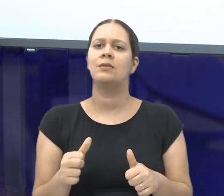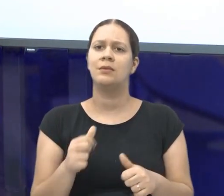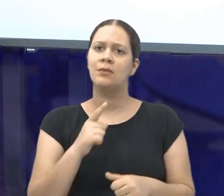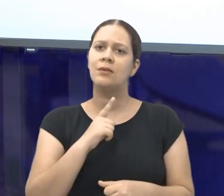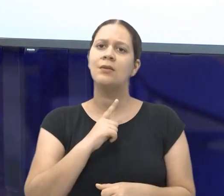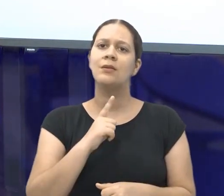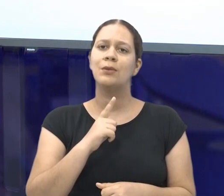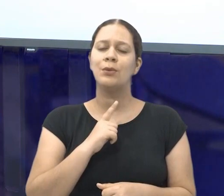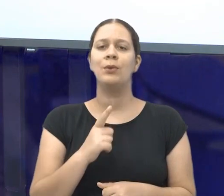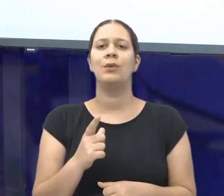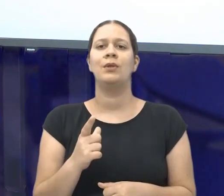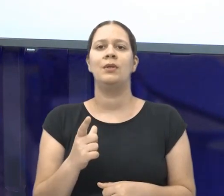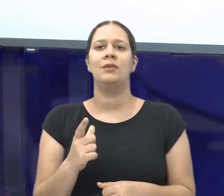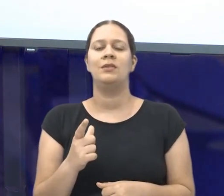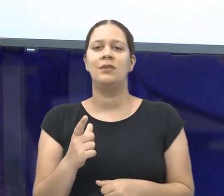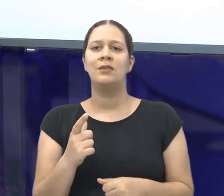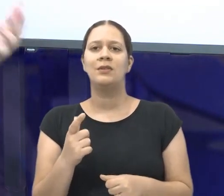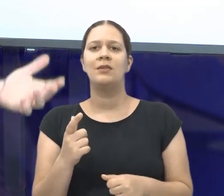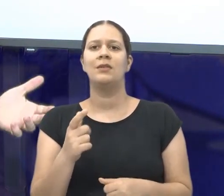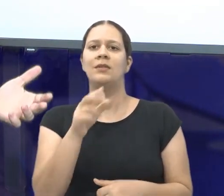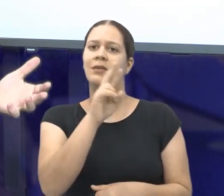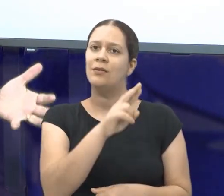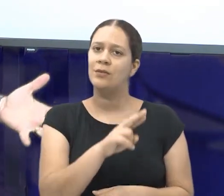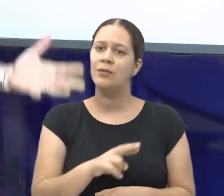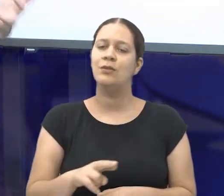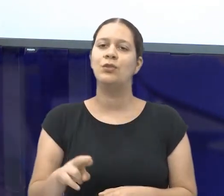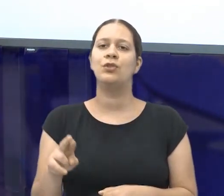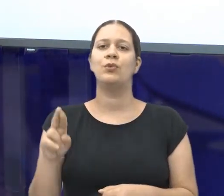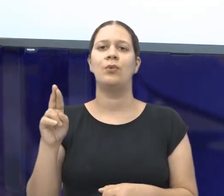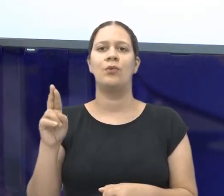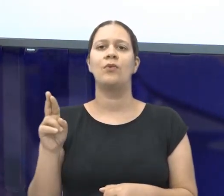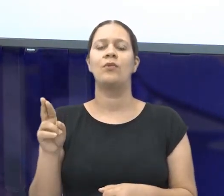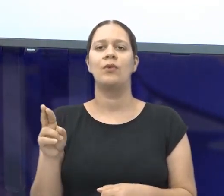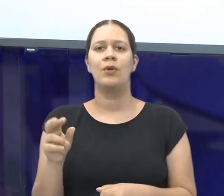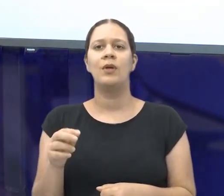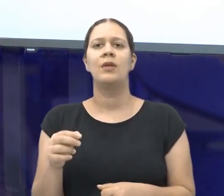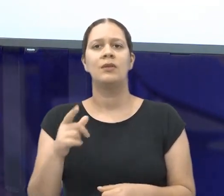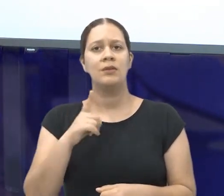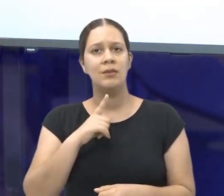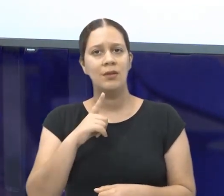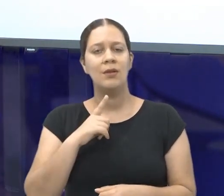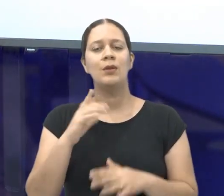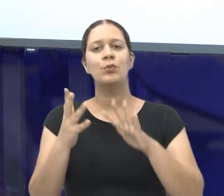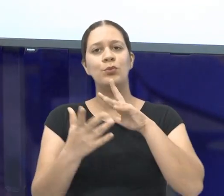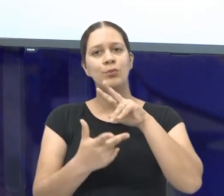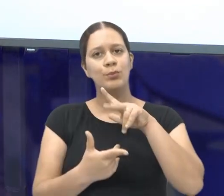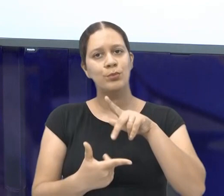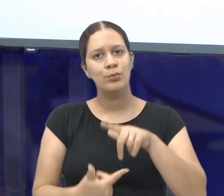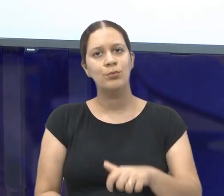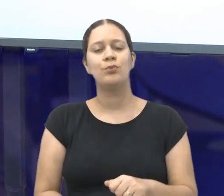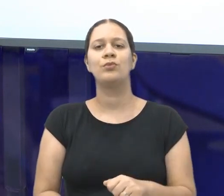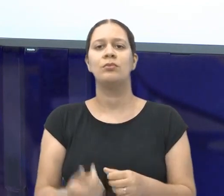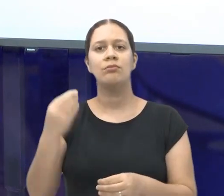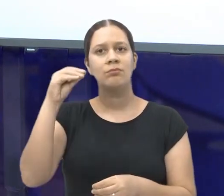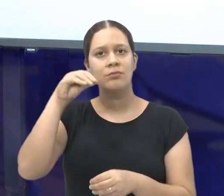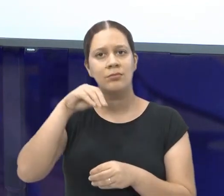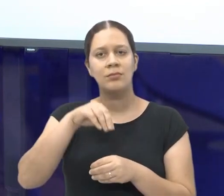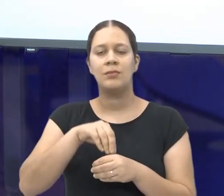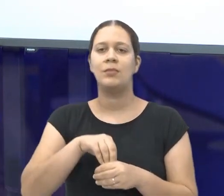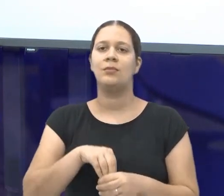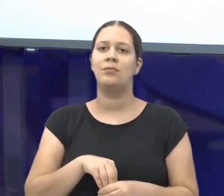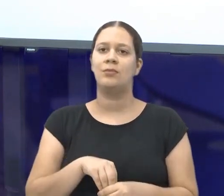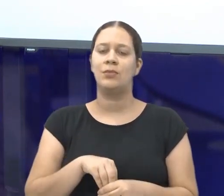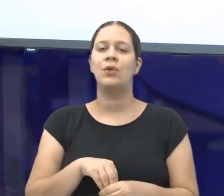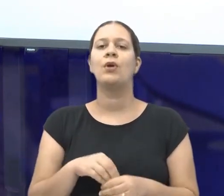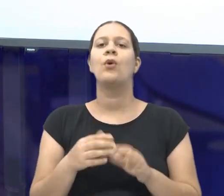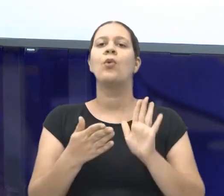aspectos, de expressões religiosas que fazem parte desse mundo que nós estamos inseridos. Qual foi